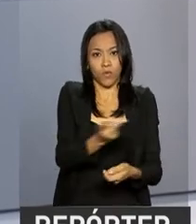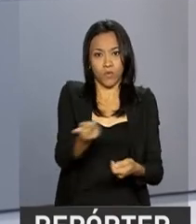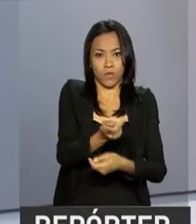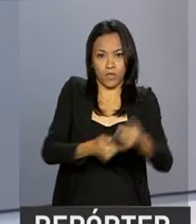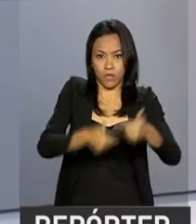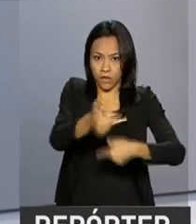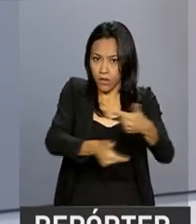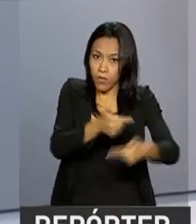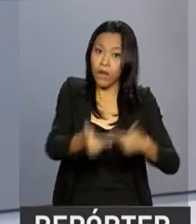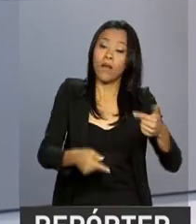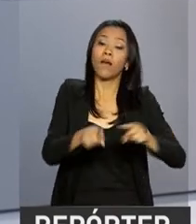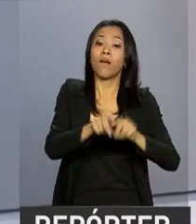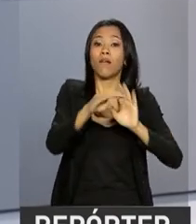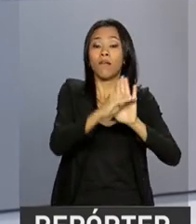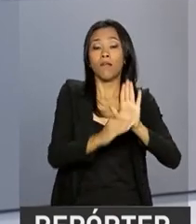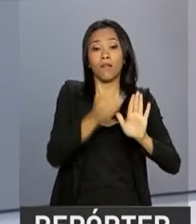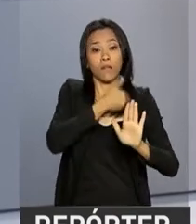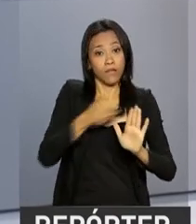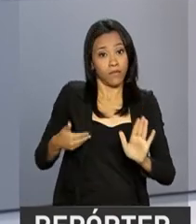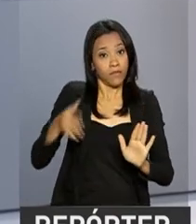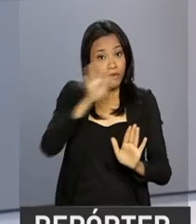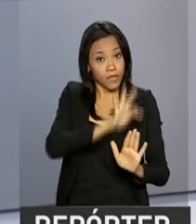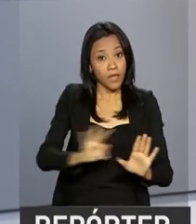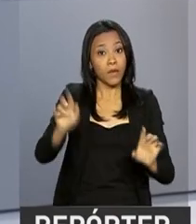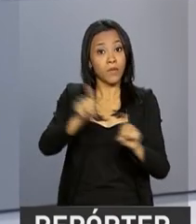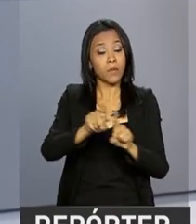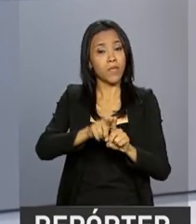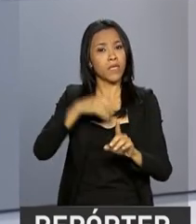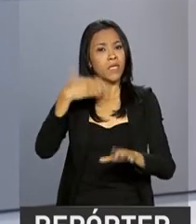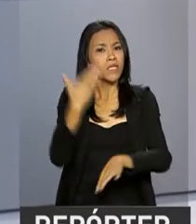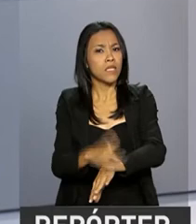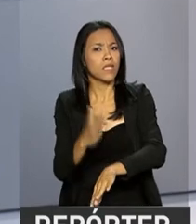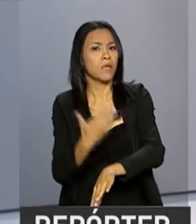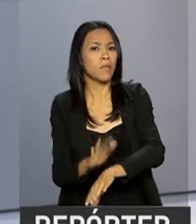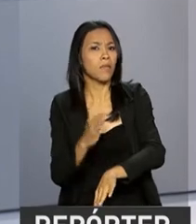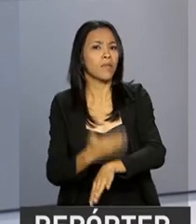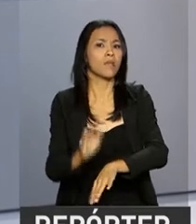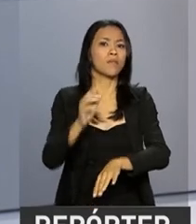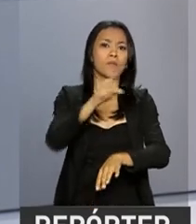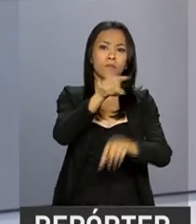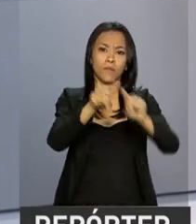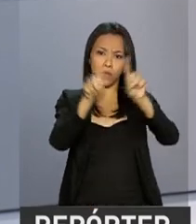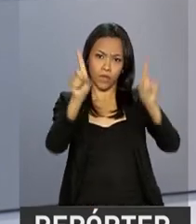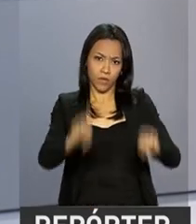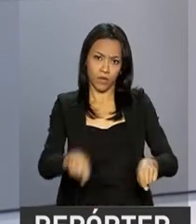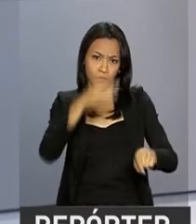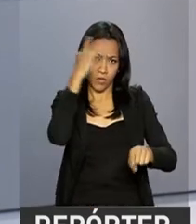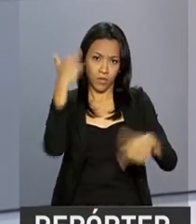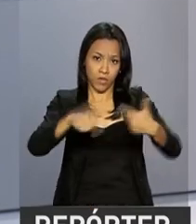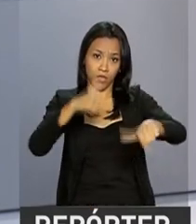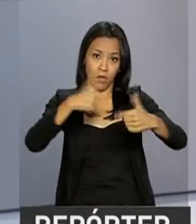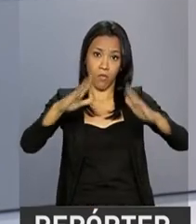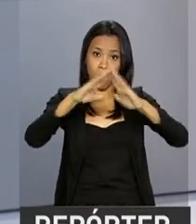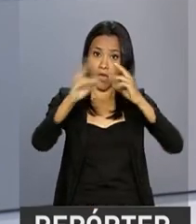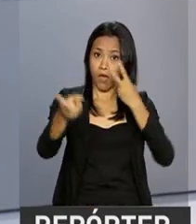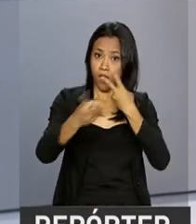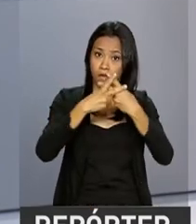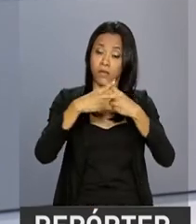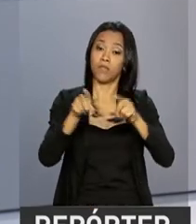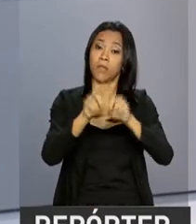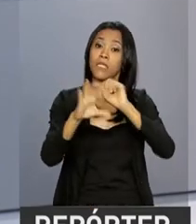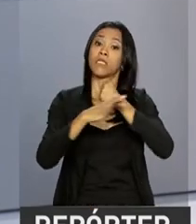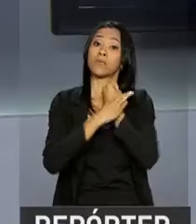programas do governo federal além de desenvolver atividades de treinamento de servidores do sistema penitenciário e da segurança pública do